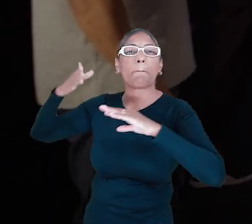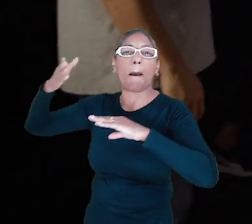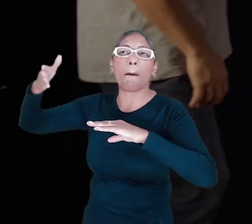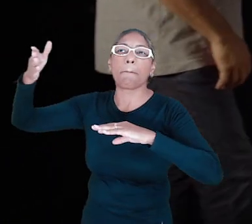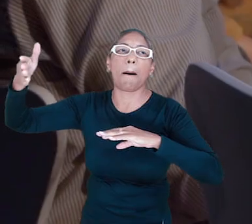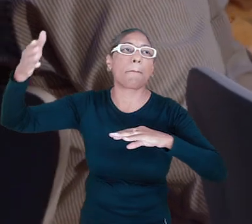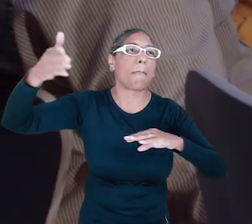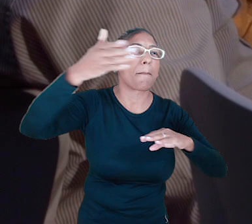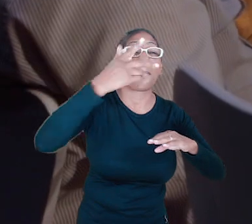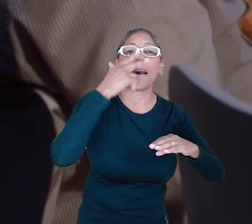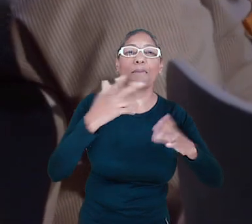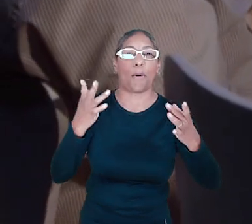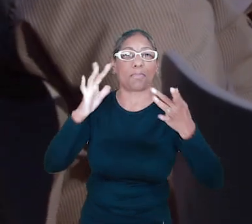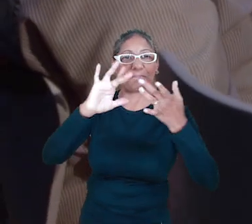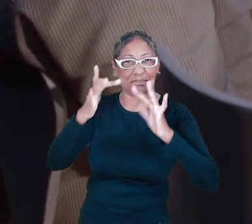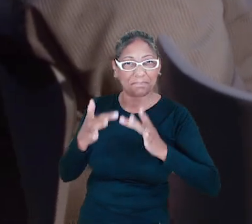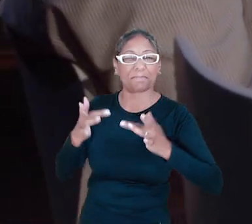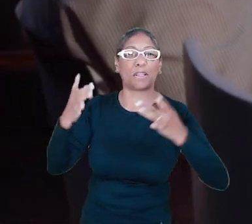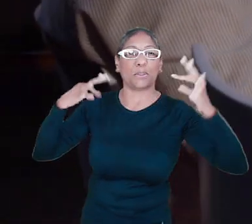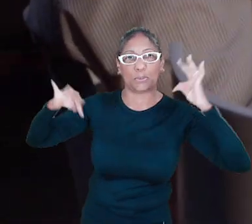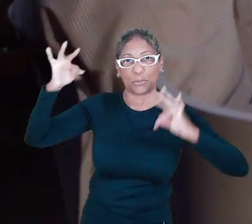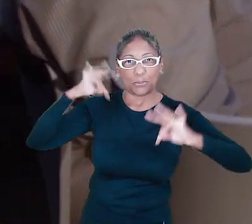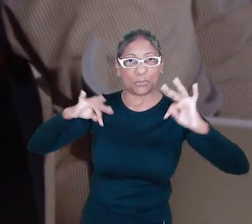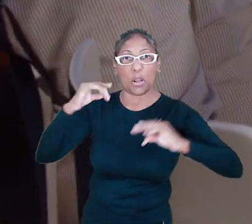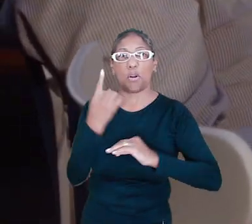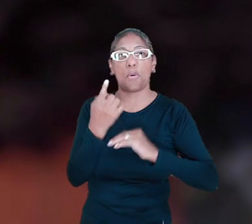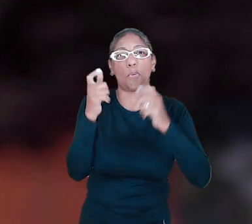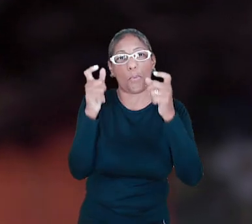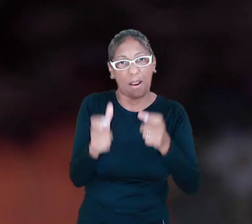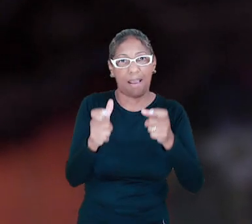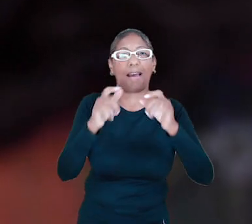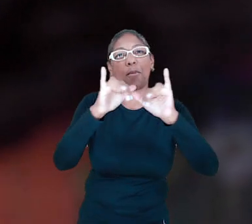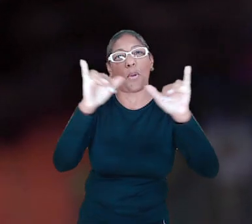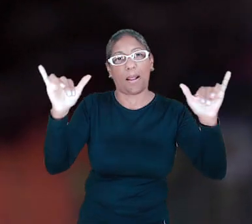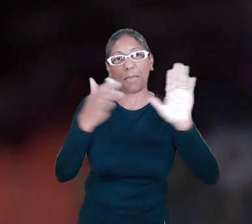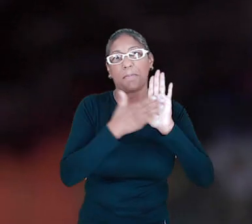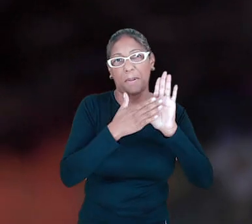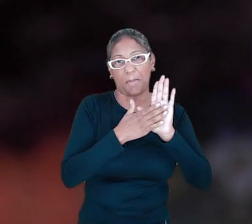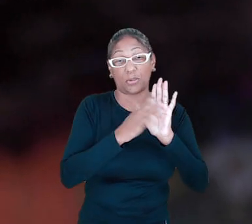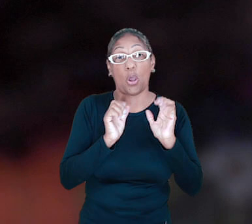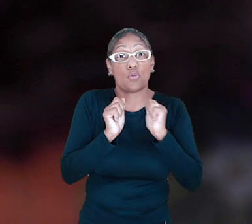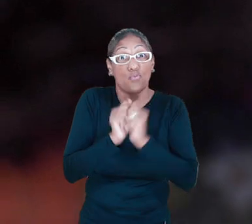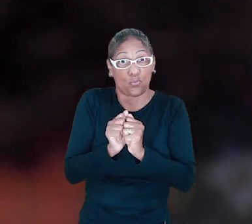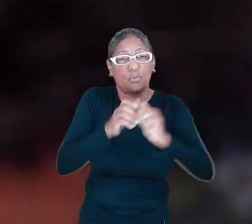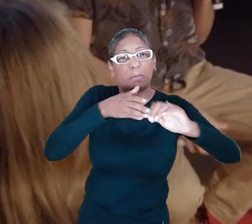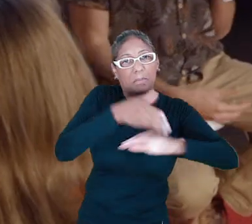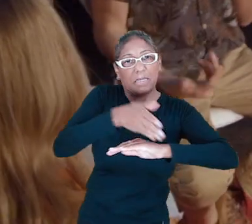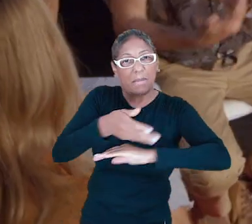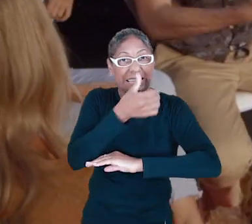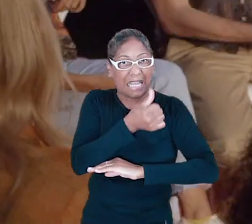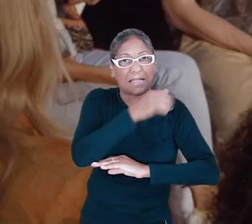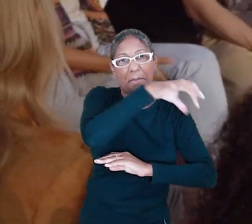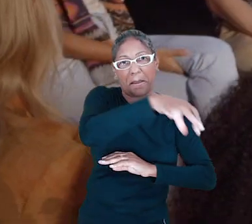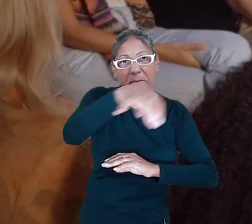consegue articular todas essas diferentes culturas em um único programa e que a gente entende, junto com os participantes,